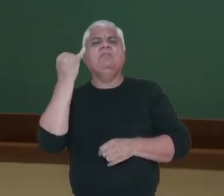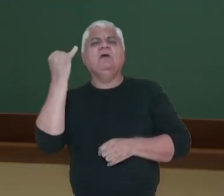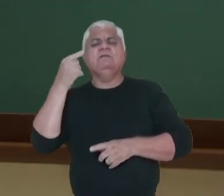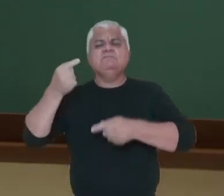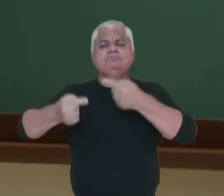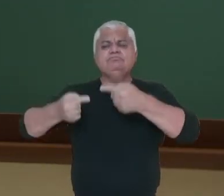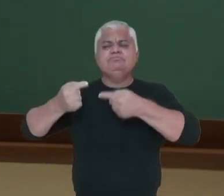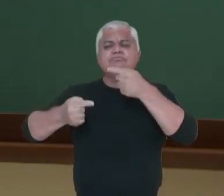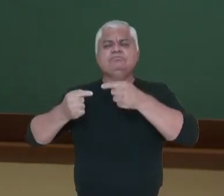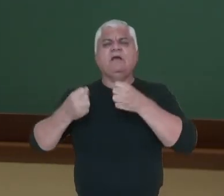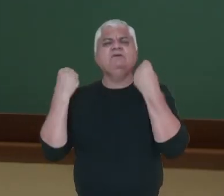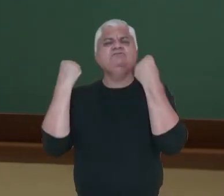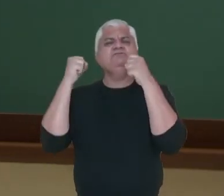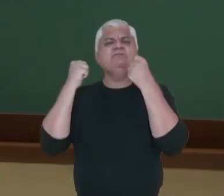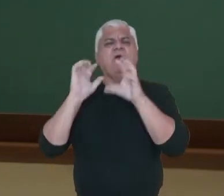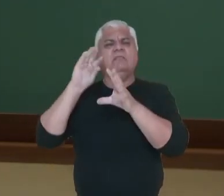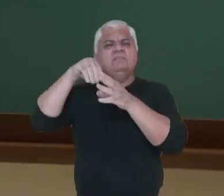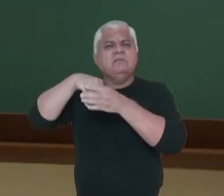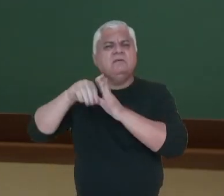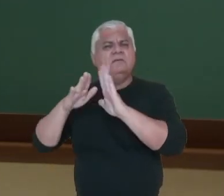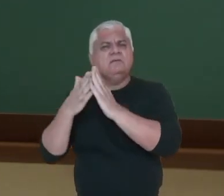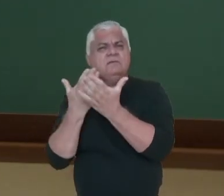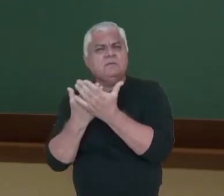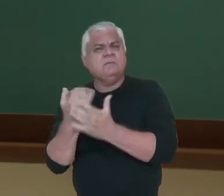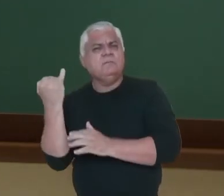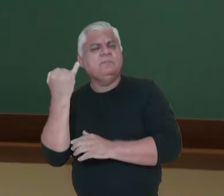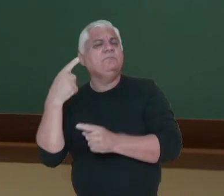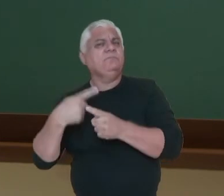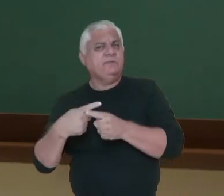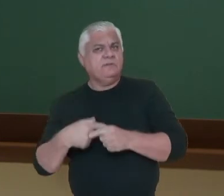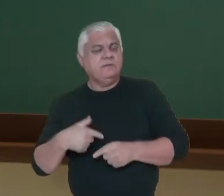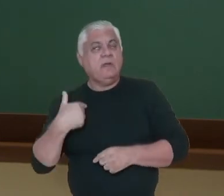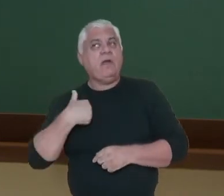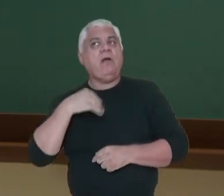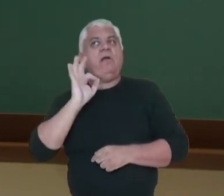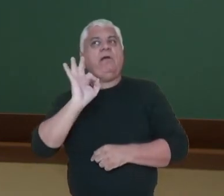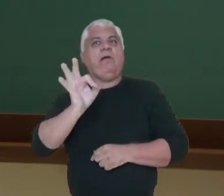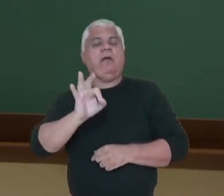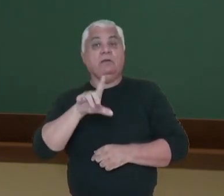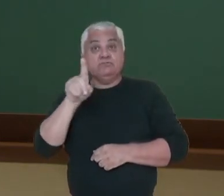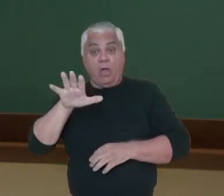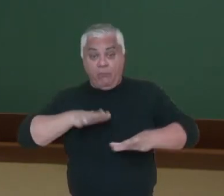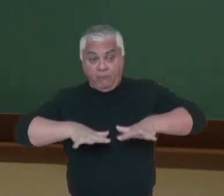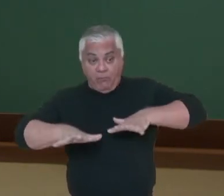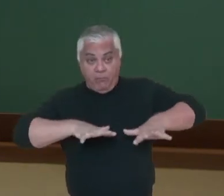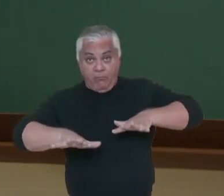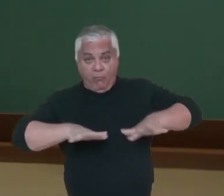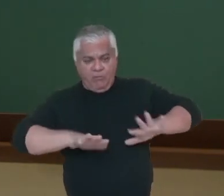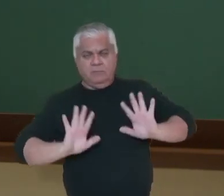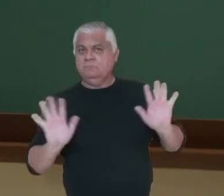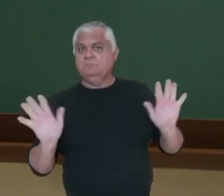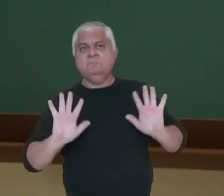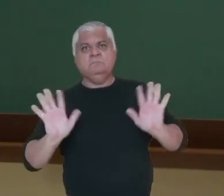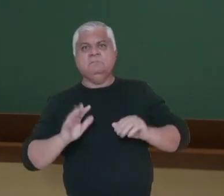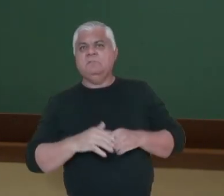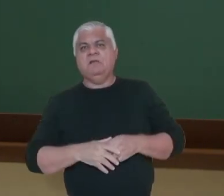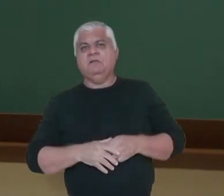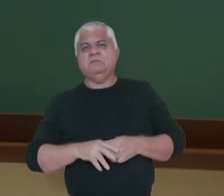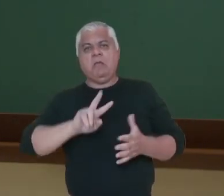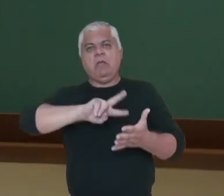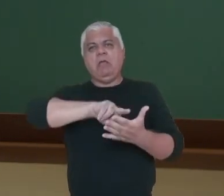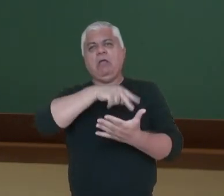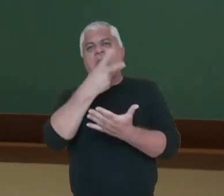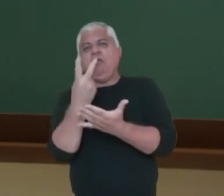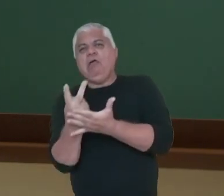na escola? Nós temos que entender isso, né? Que não é só fazer o movimento pelo movimento, fazer uma estrelinha da